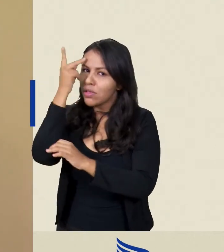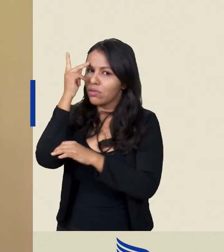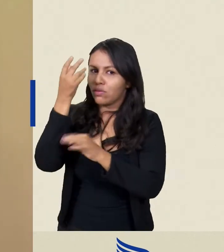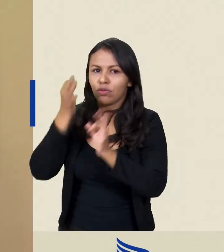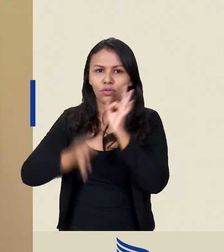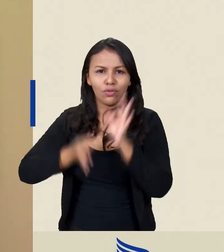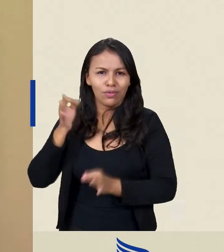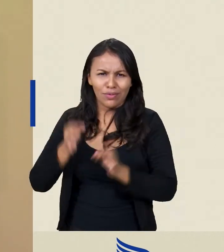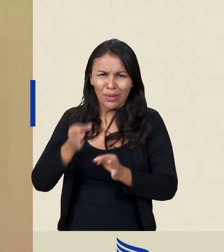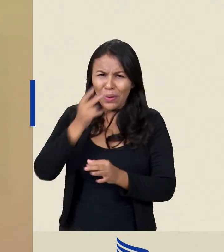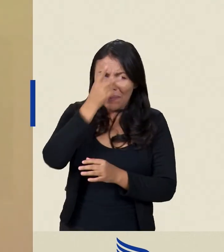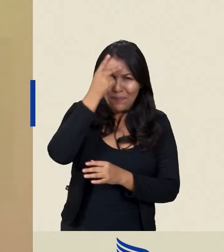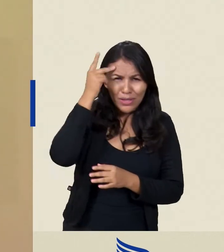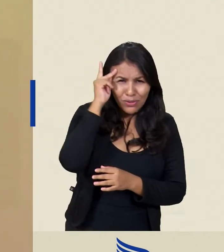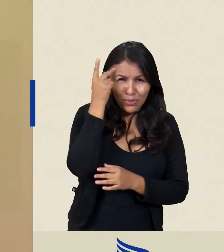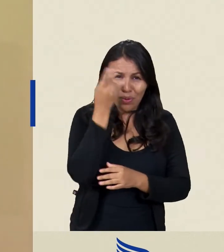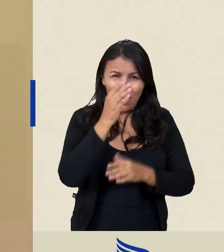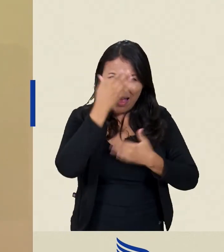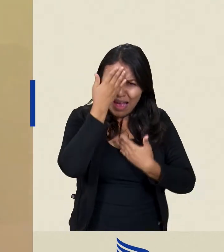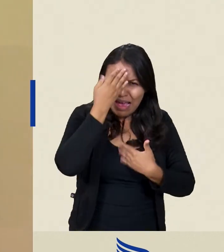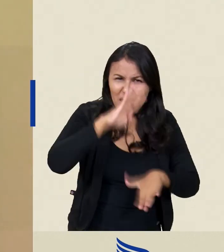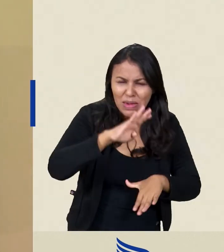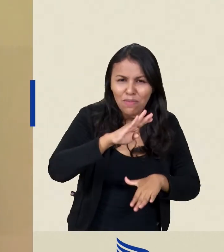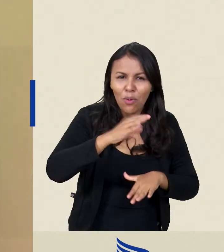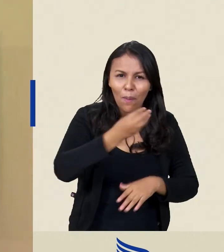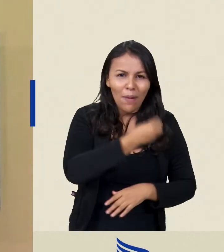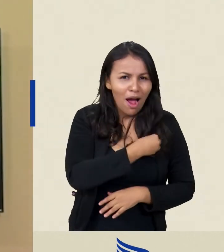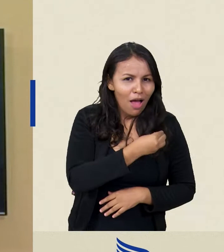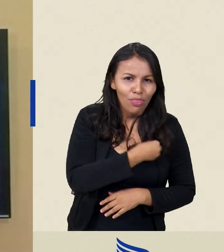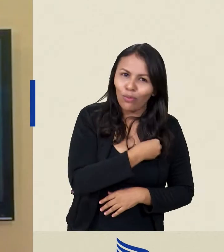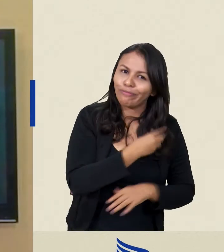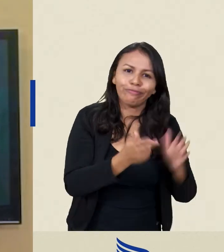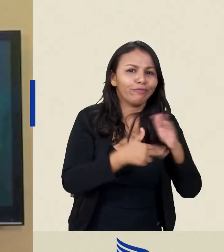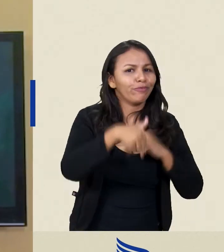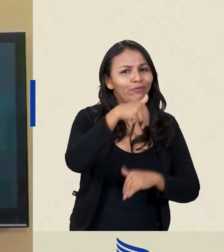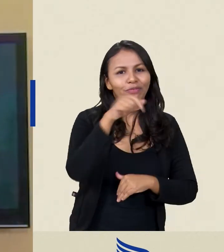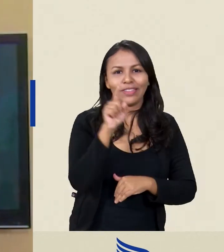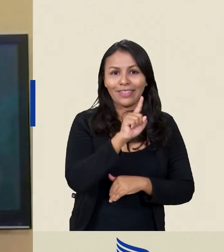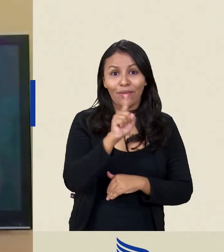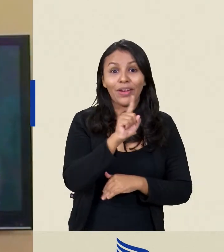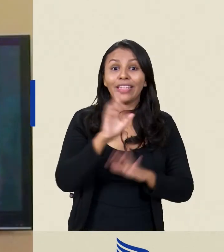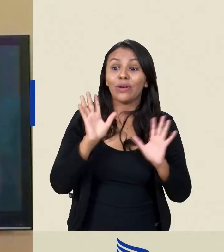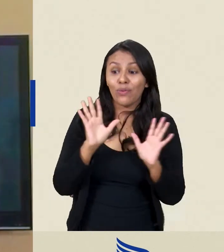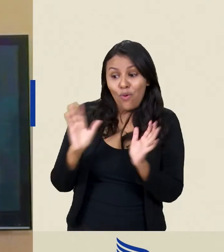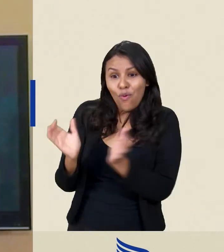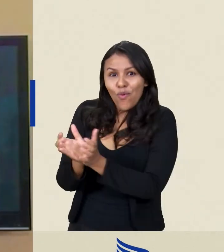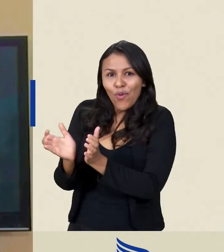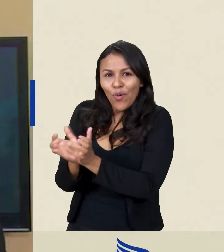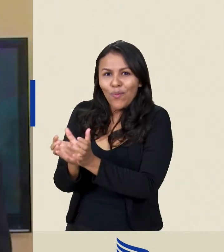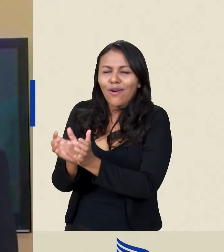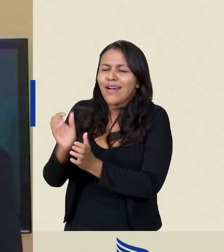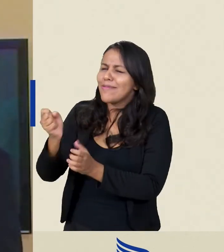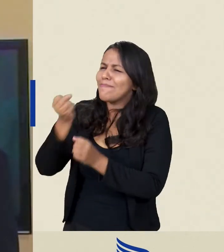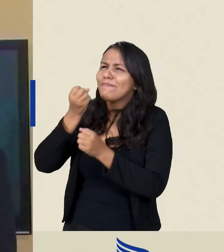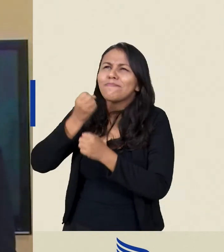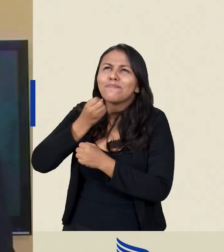tomarão parte nela. Portanto, os que participam dela são tidos por bem-aventurados,